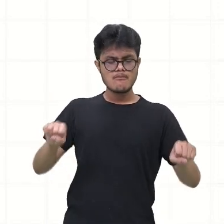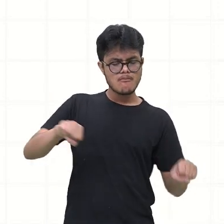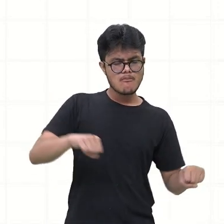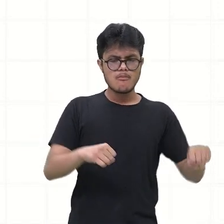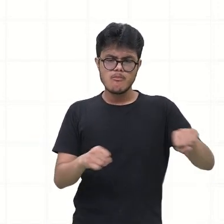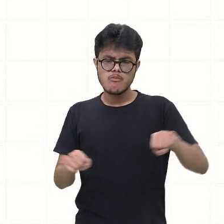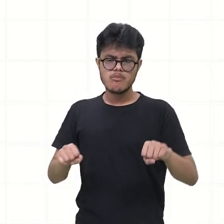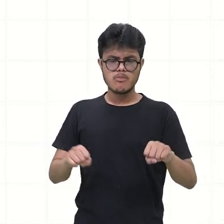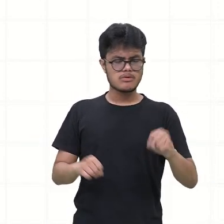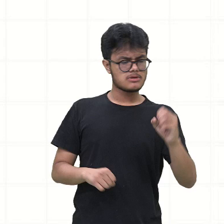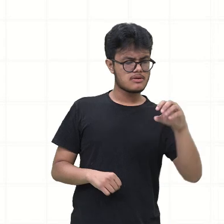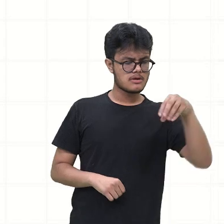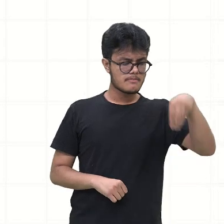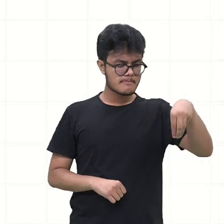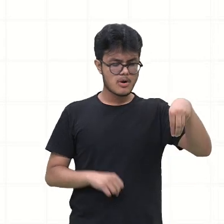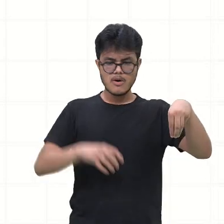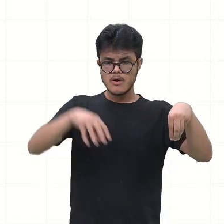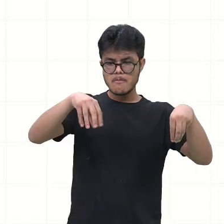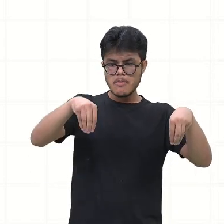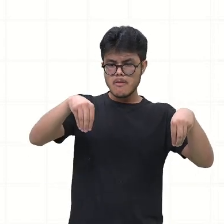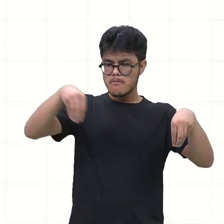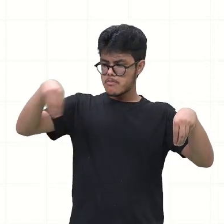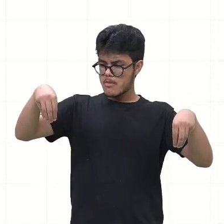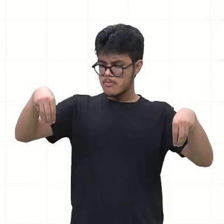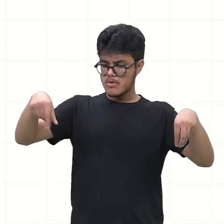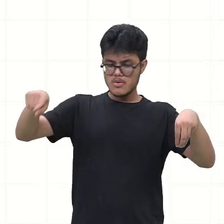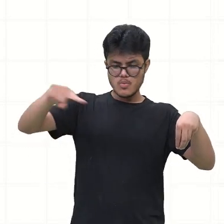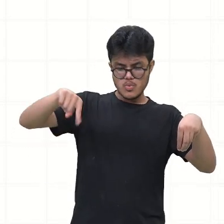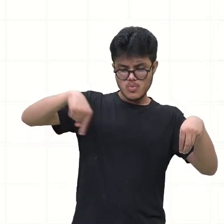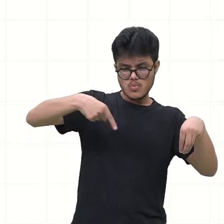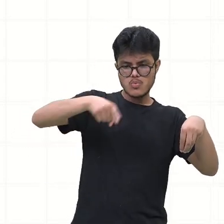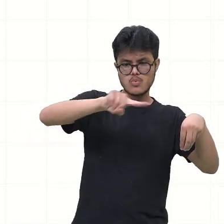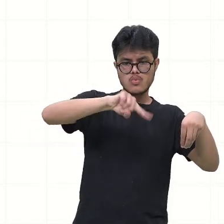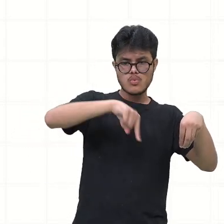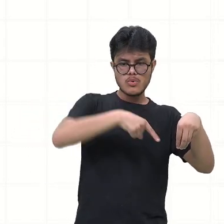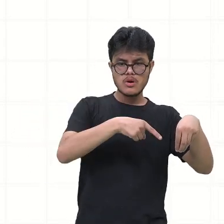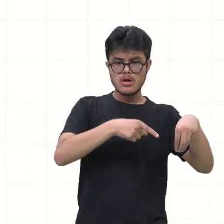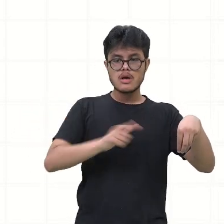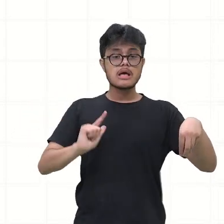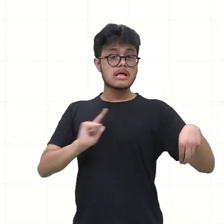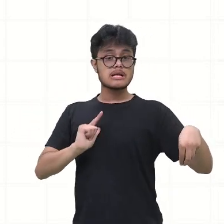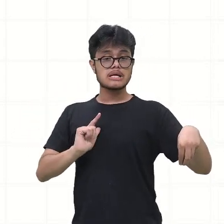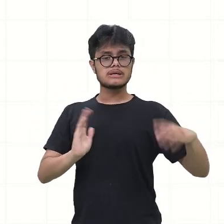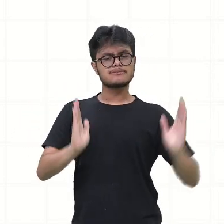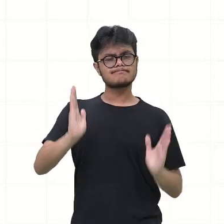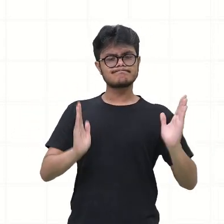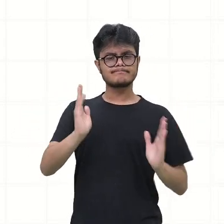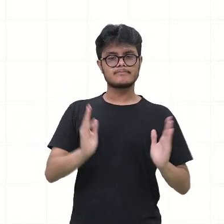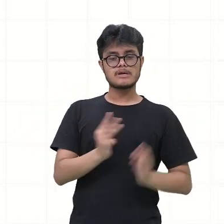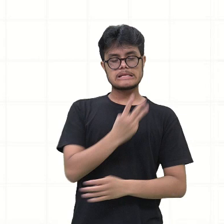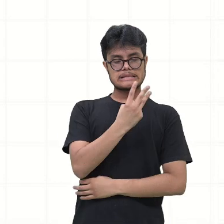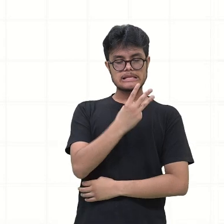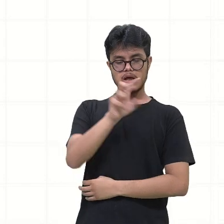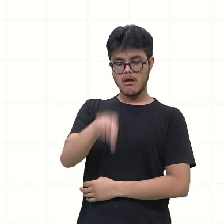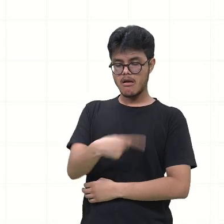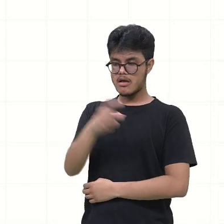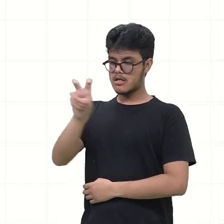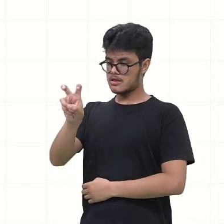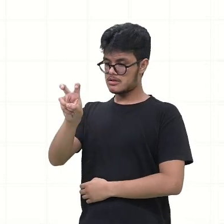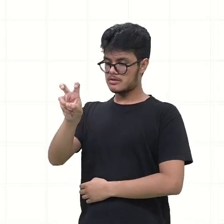cones estão igualmente espaçados e que a distância e que distam um do outro